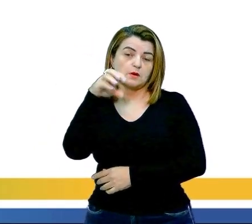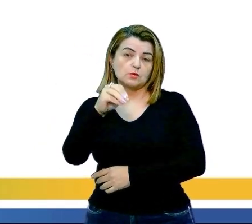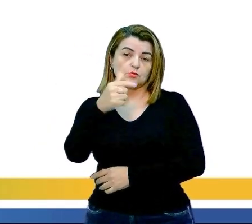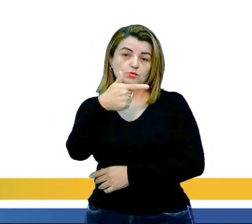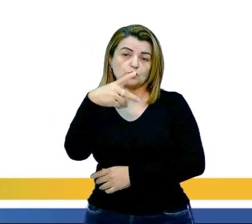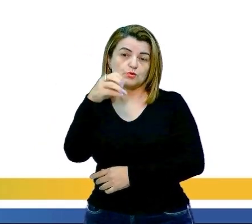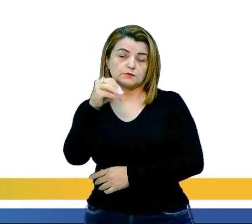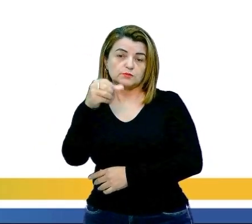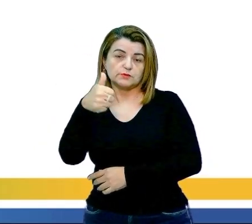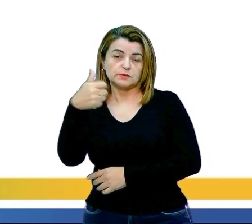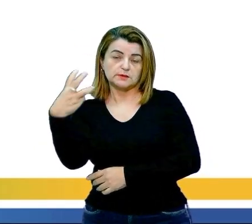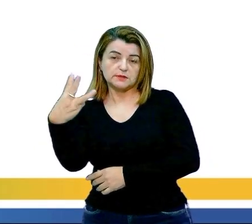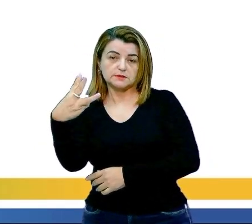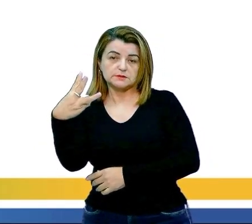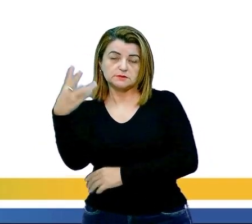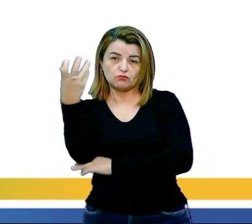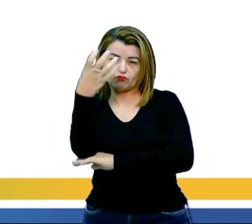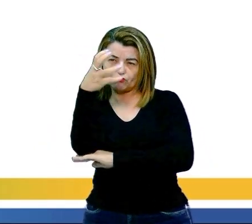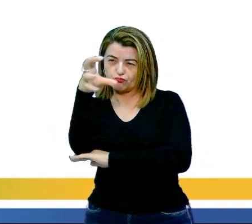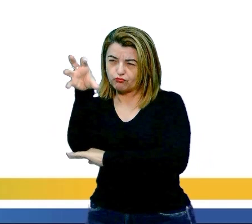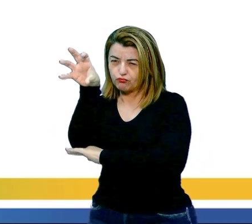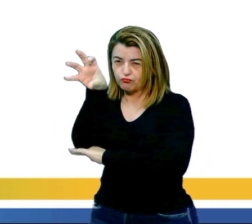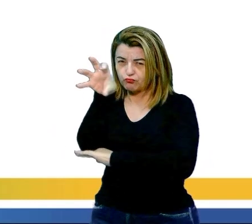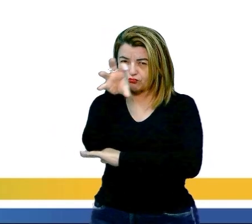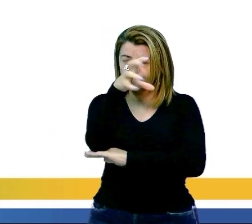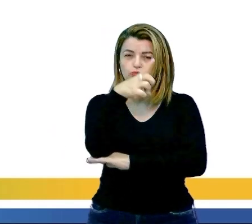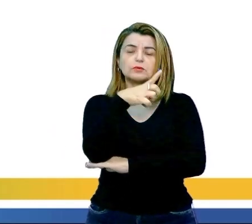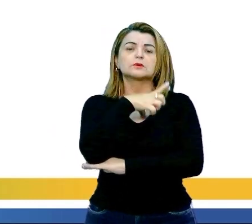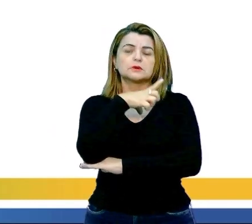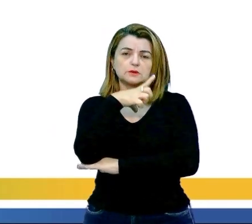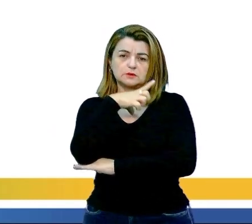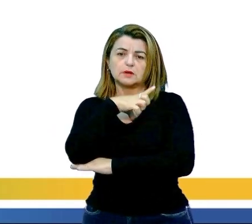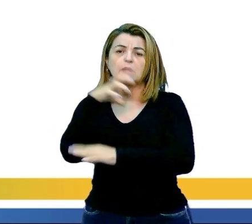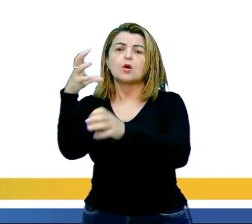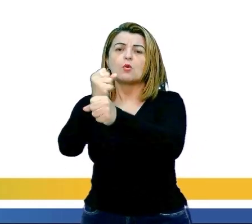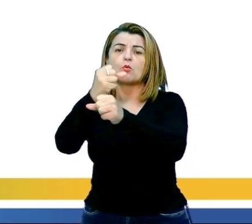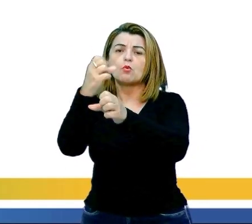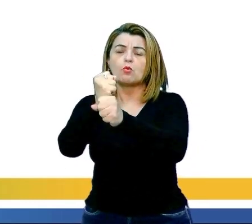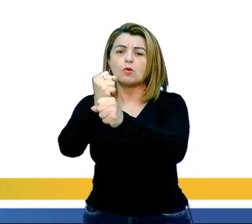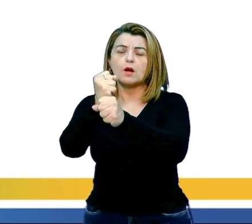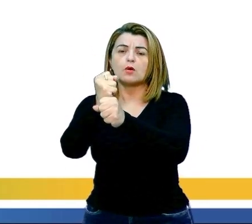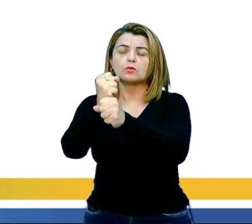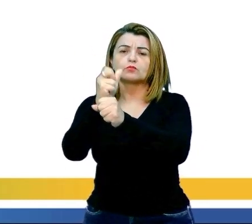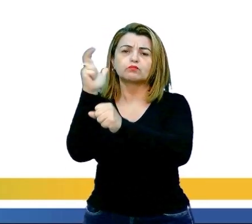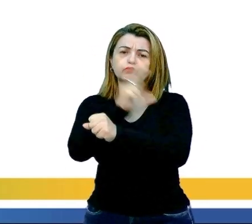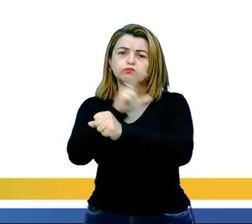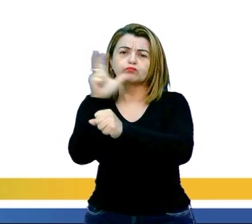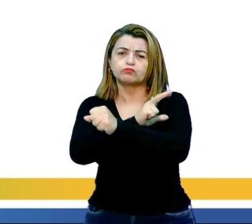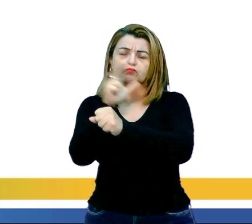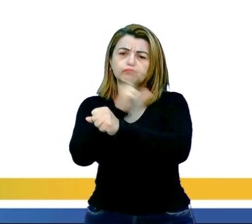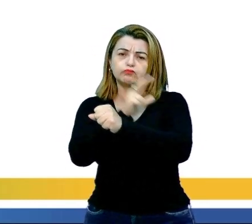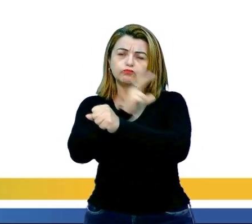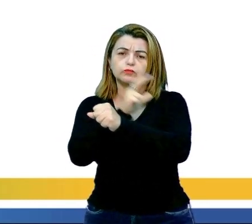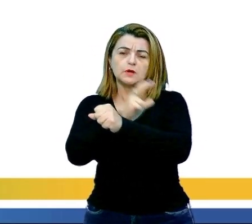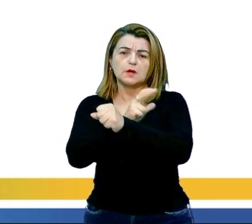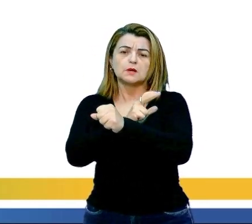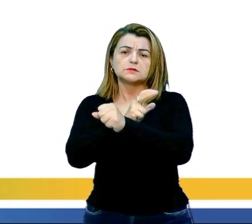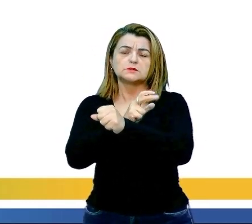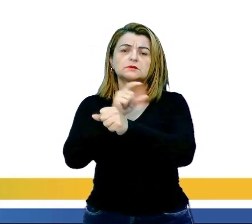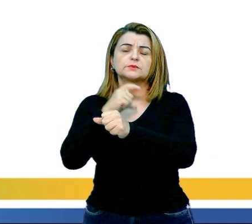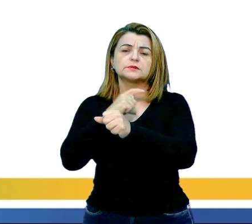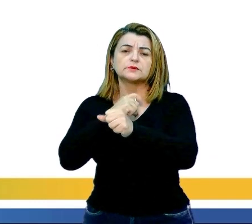novos radares que permitem o cálculo de velocidade média desenvolvida por um